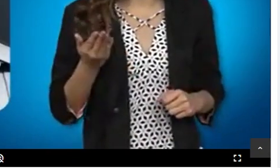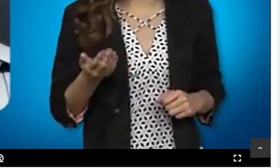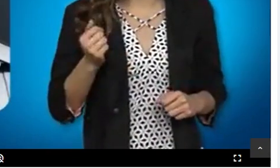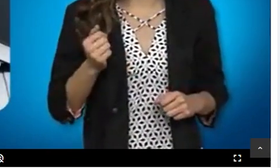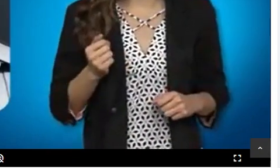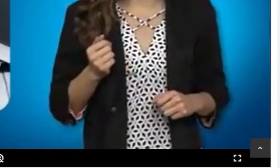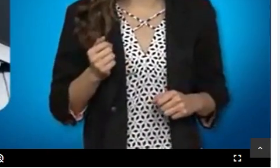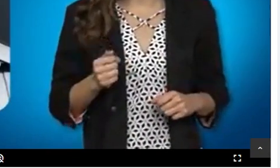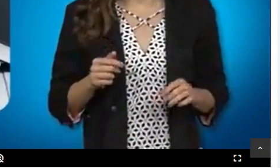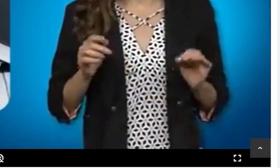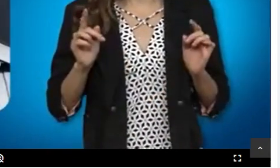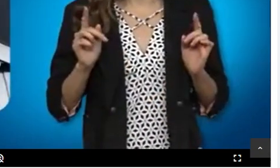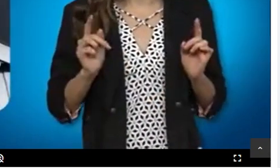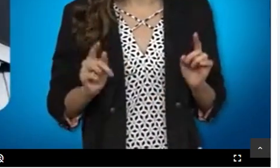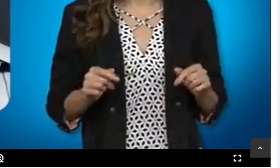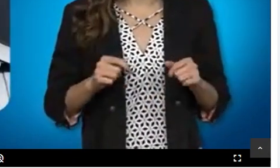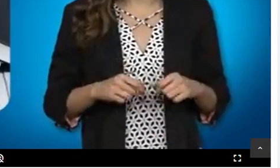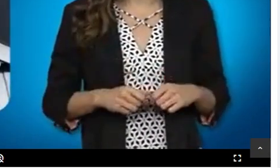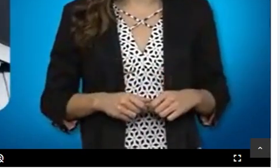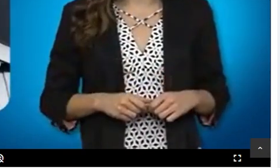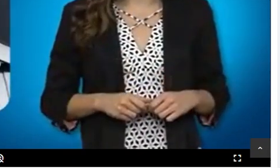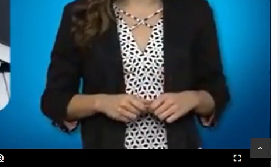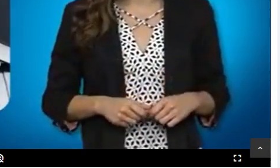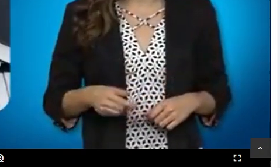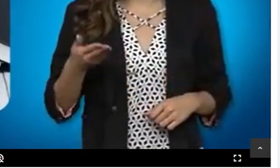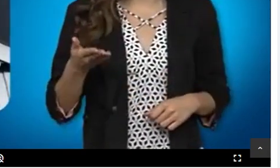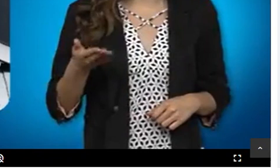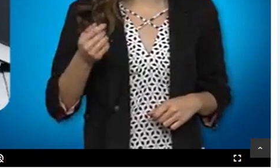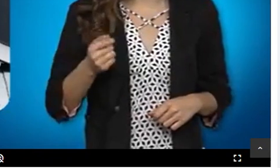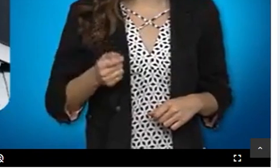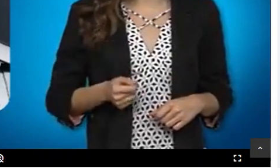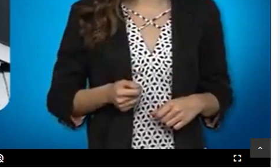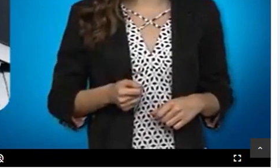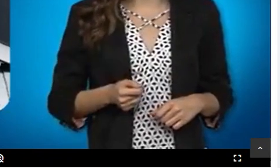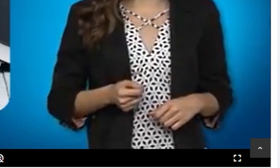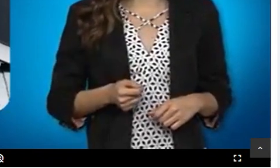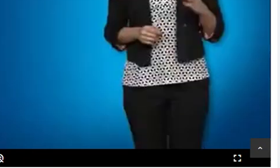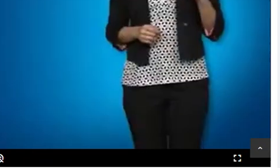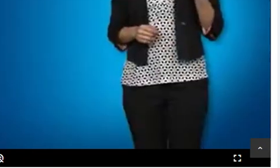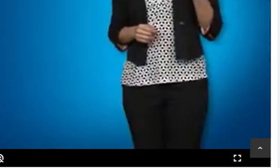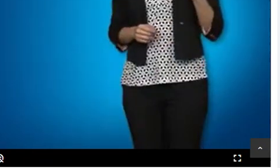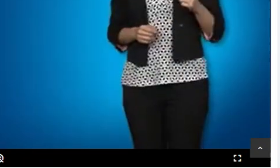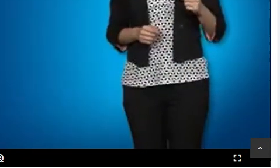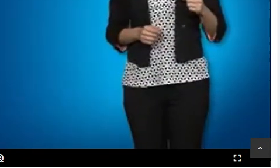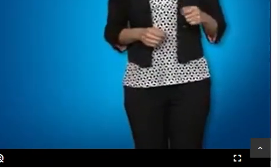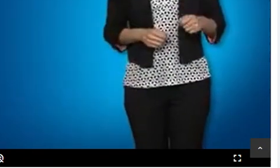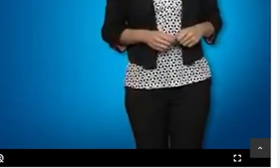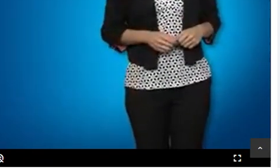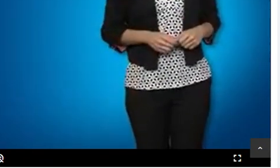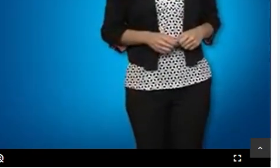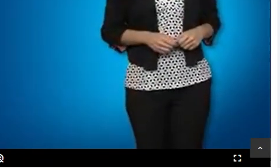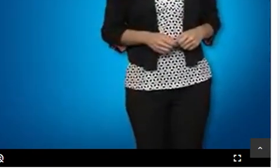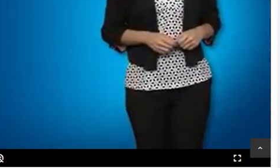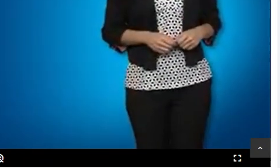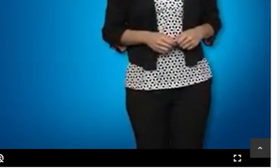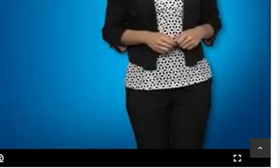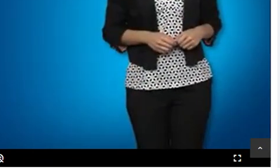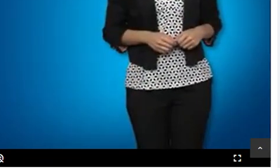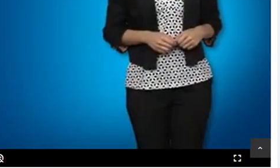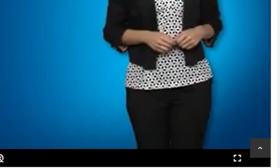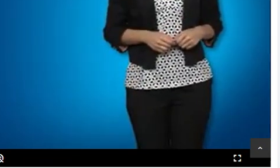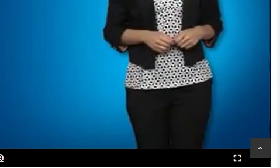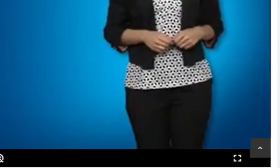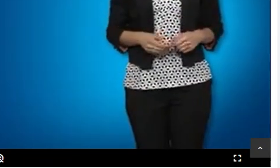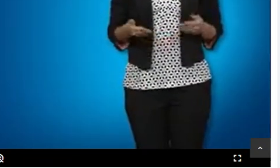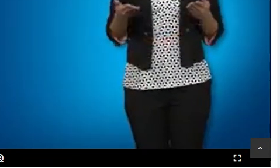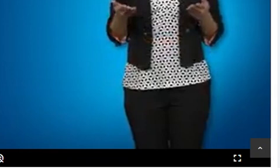e ocupação do solo e a informação básica do lote junto à prefeitura do município. Feito isso, é necessário elaborar o